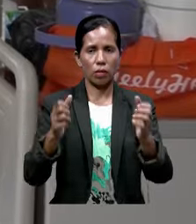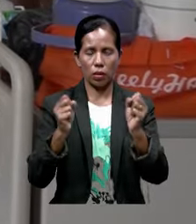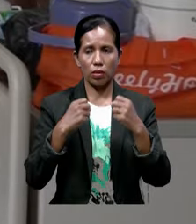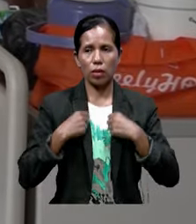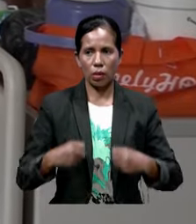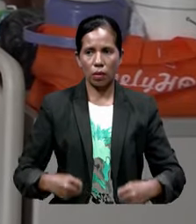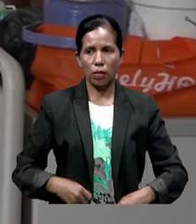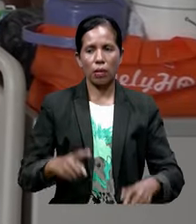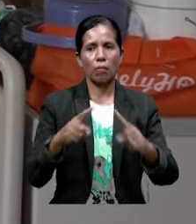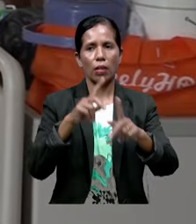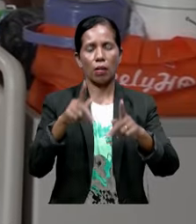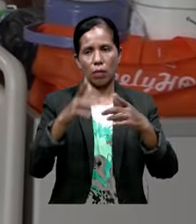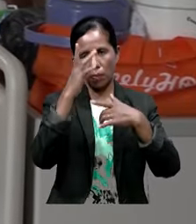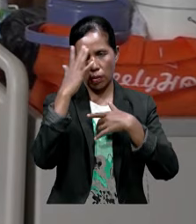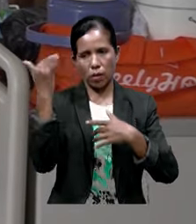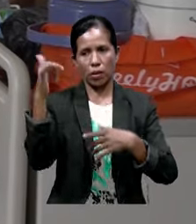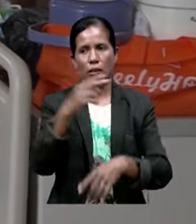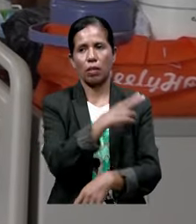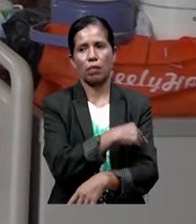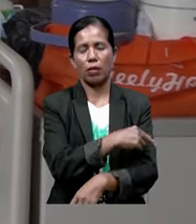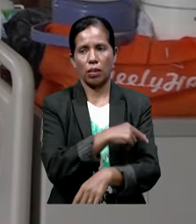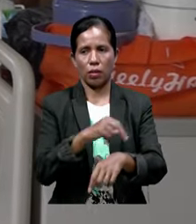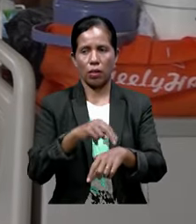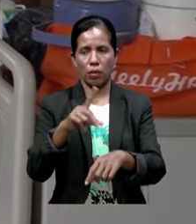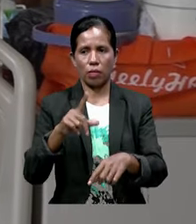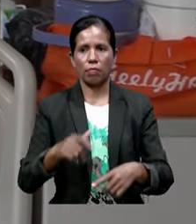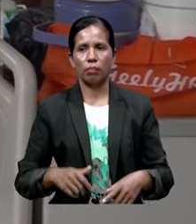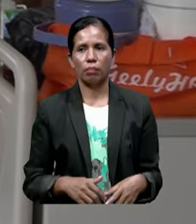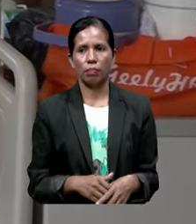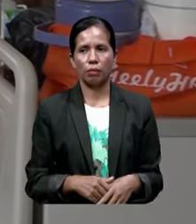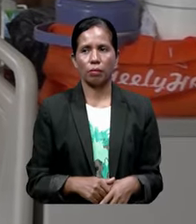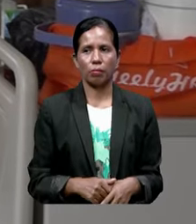ba paciente sira e hospital nacional Efizene Babu Dilma Suzeti Ziemen.